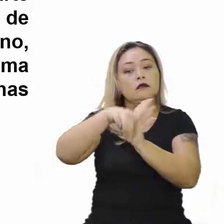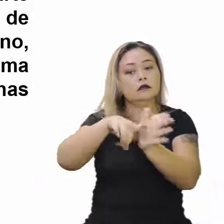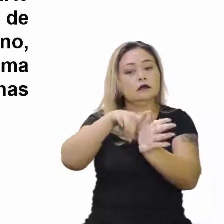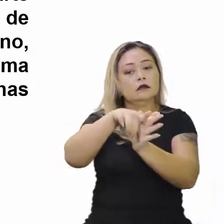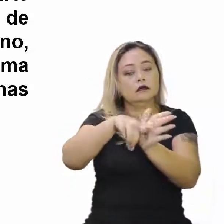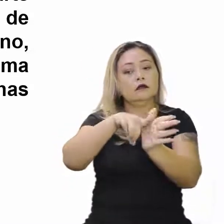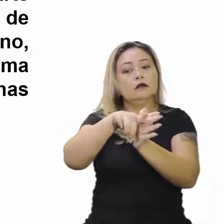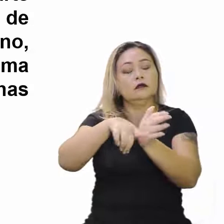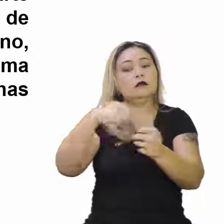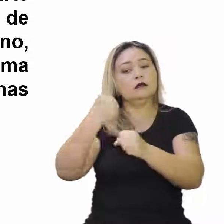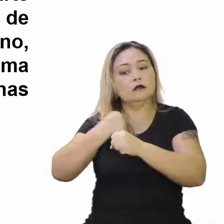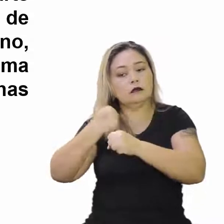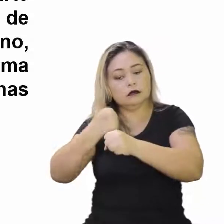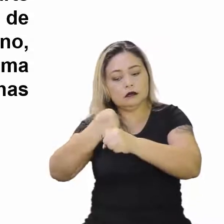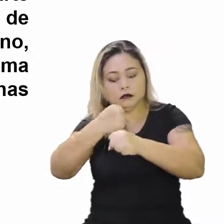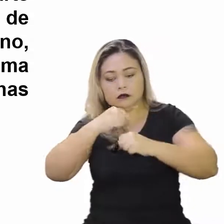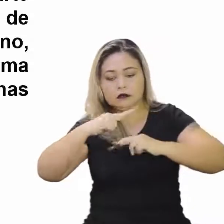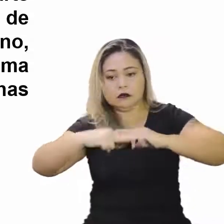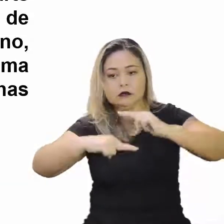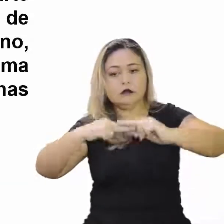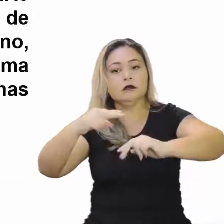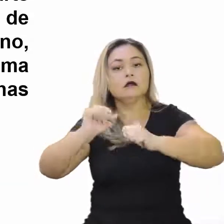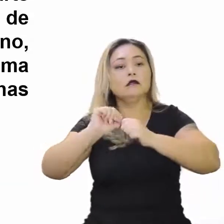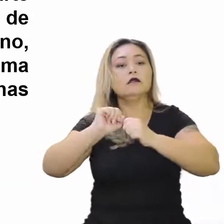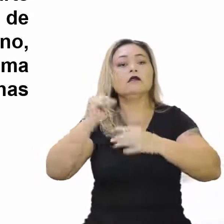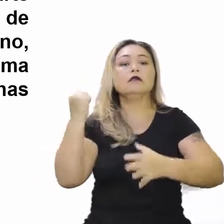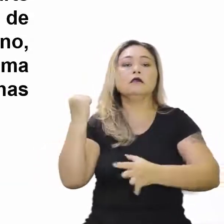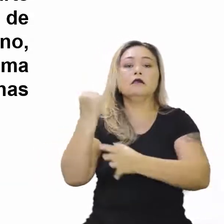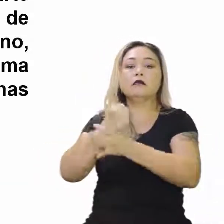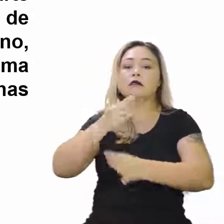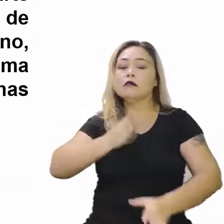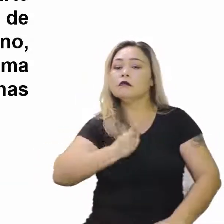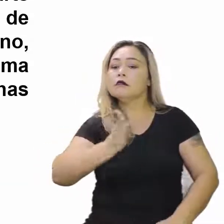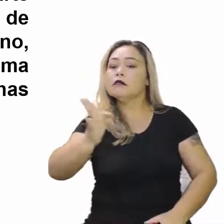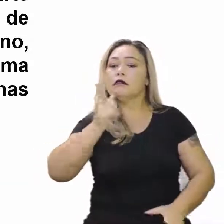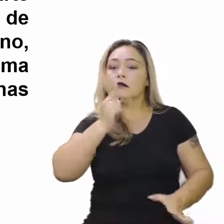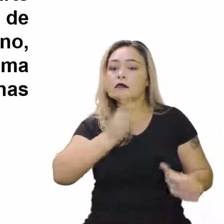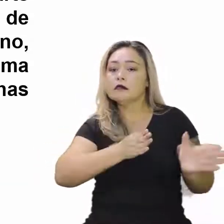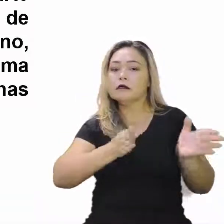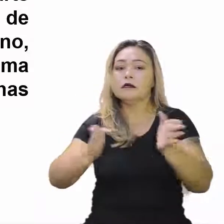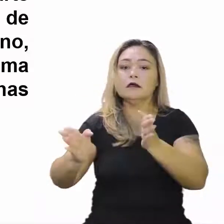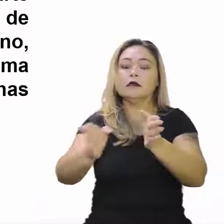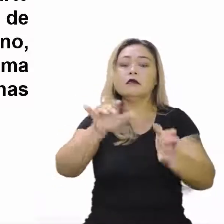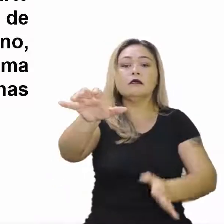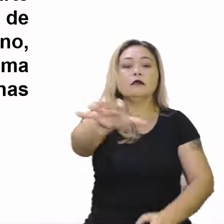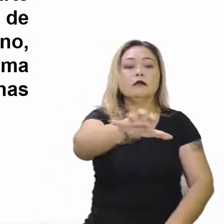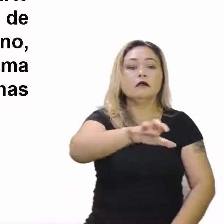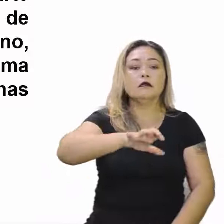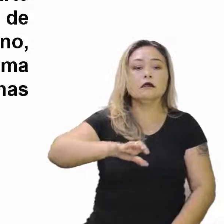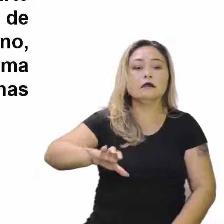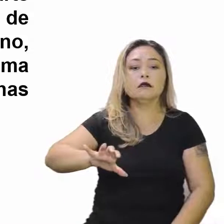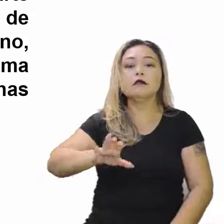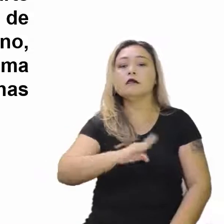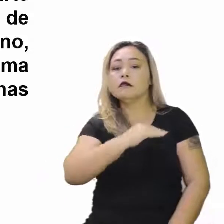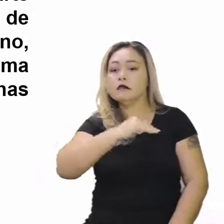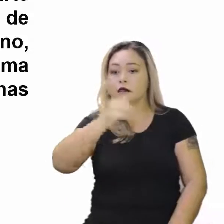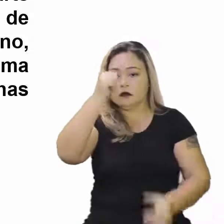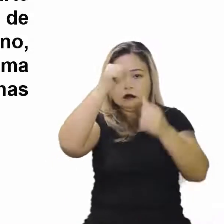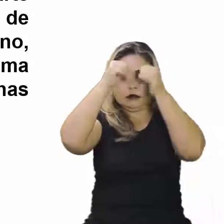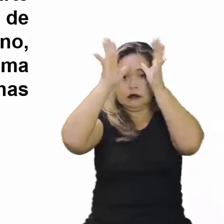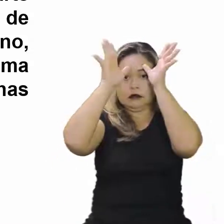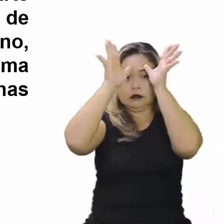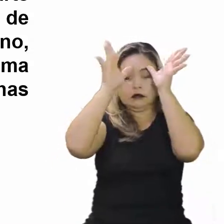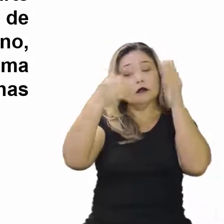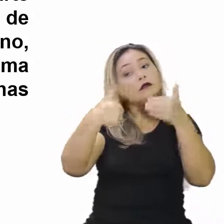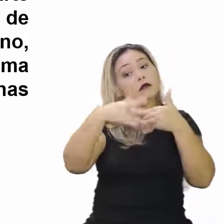ferro Madeira Mamoré. A garantia de trânsito pelos rios da região, a seção da região meridional do Acre